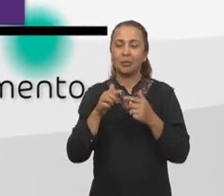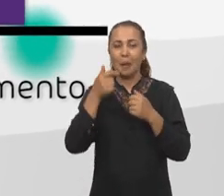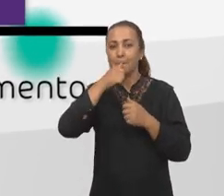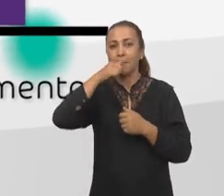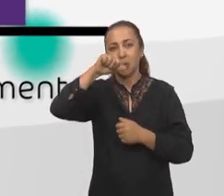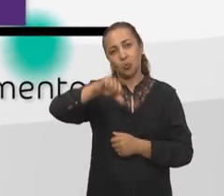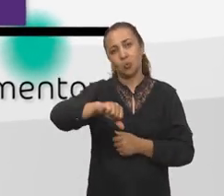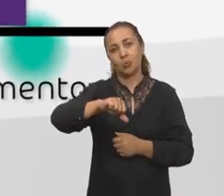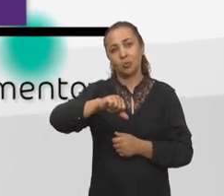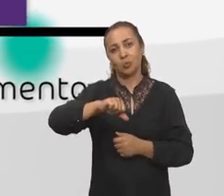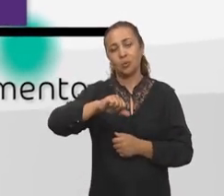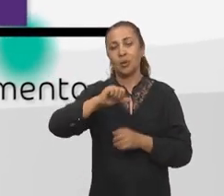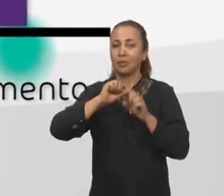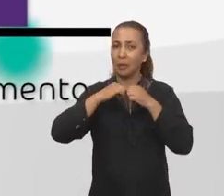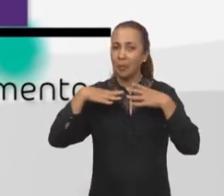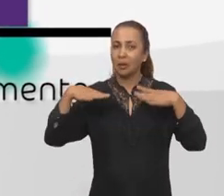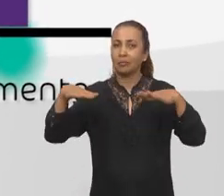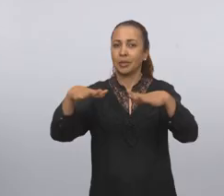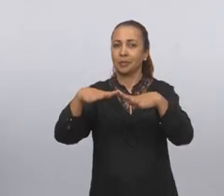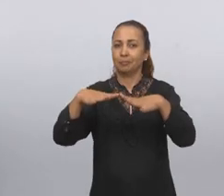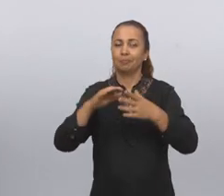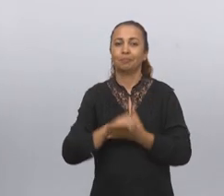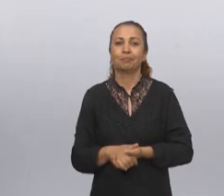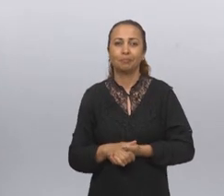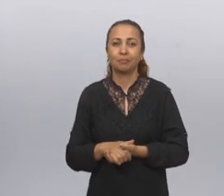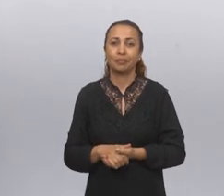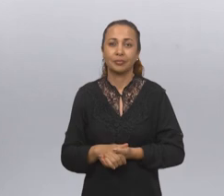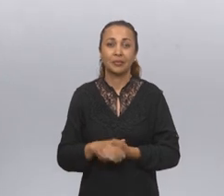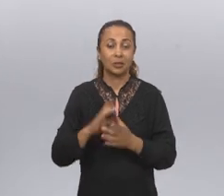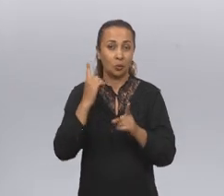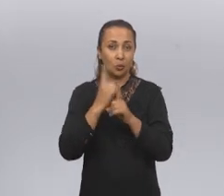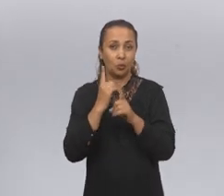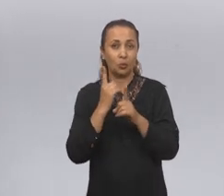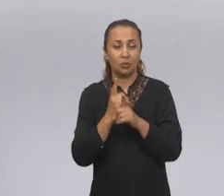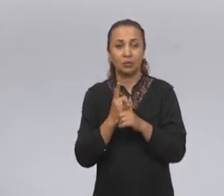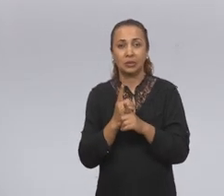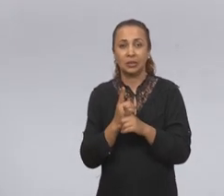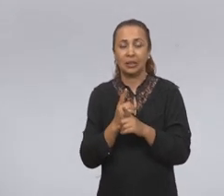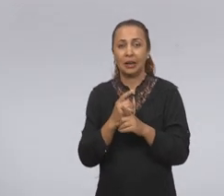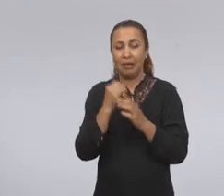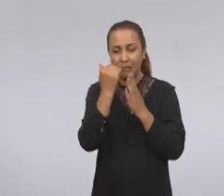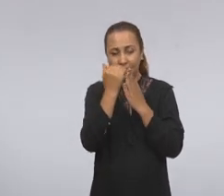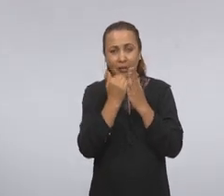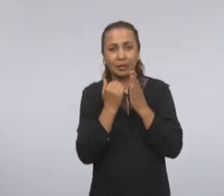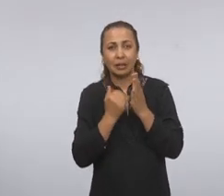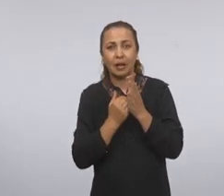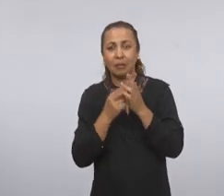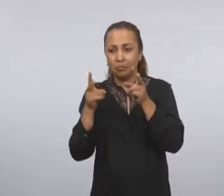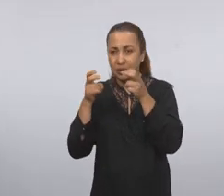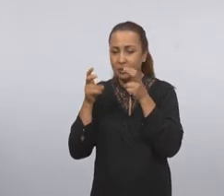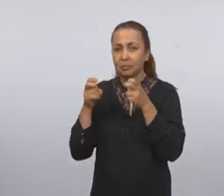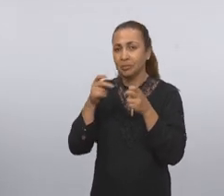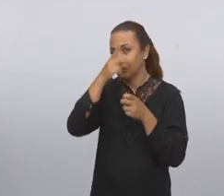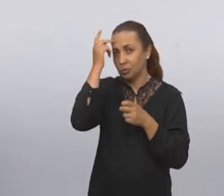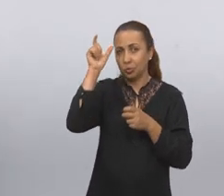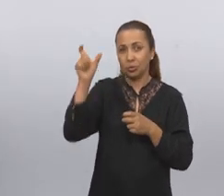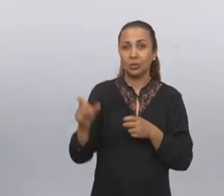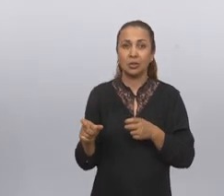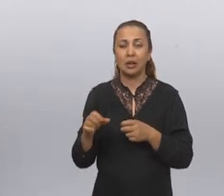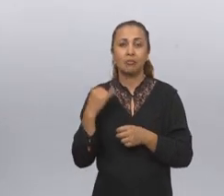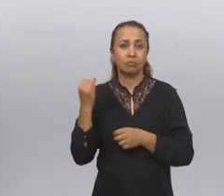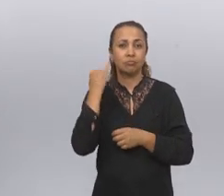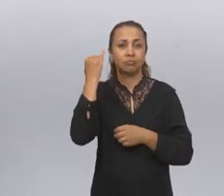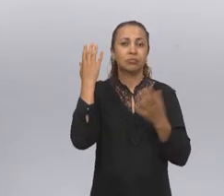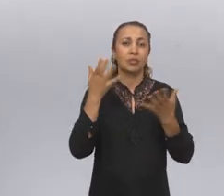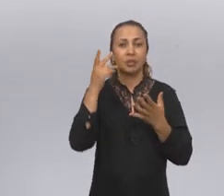o problema piorou durante o período de isolamento social Então acho que detectar diagnosticar e seus pacientes nessa fase agora é